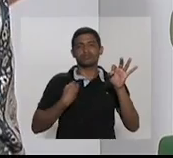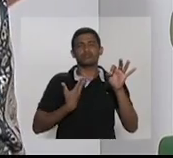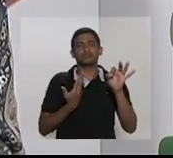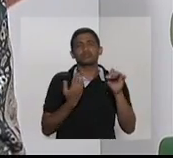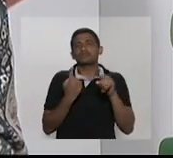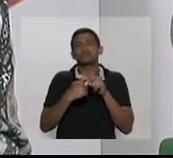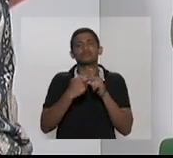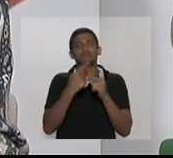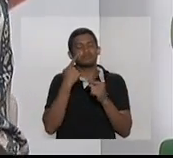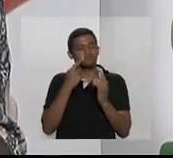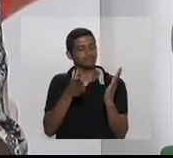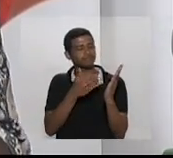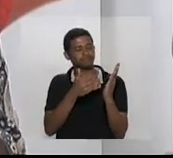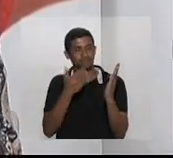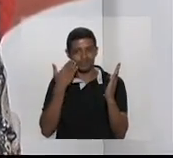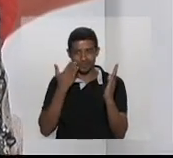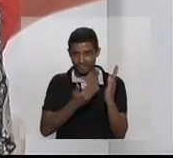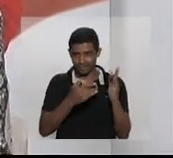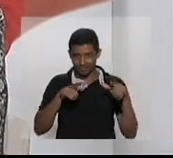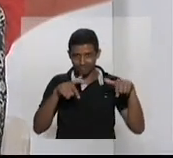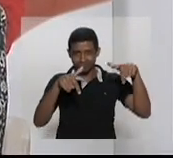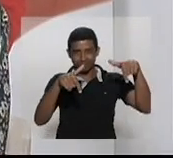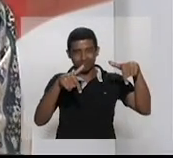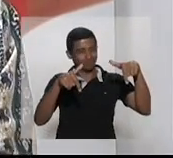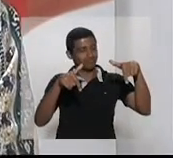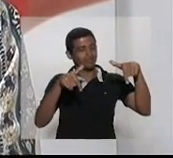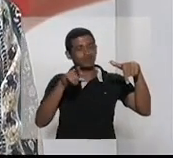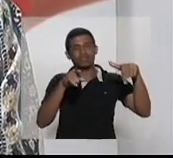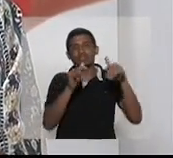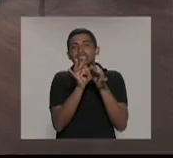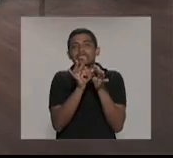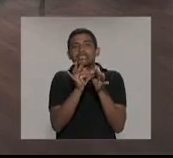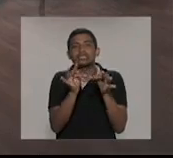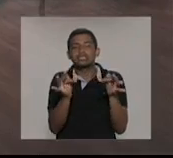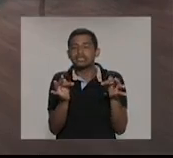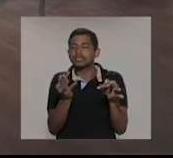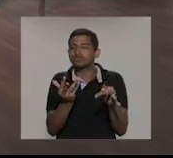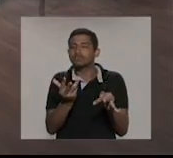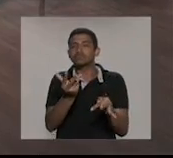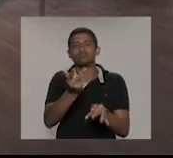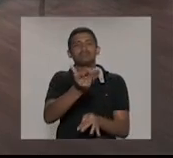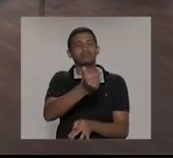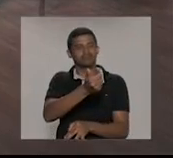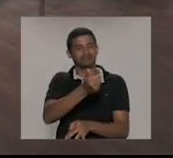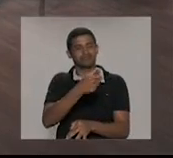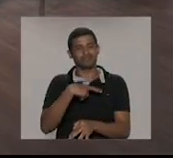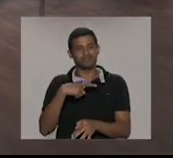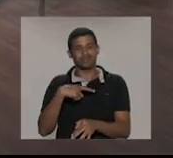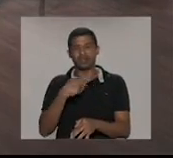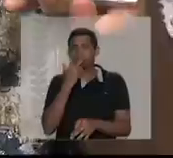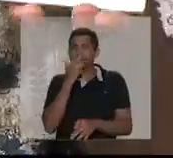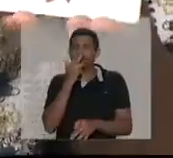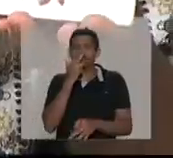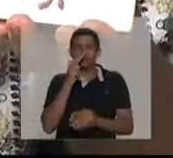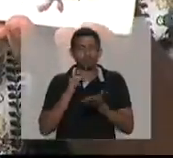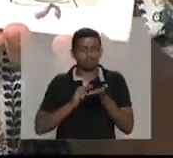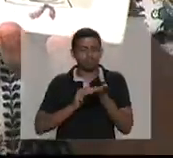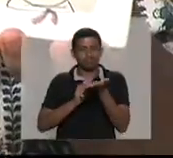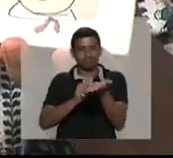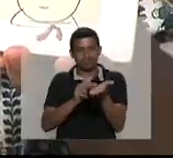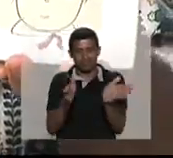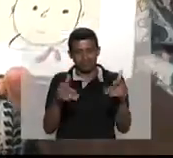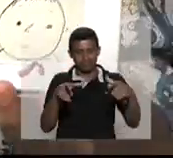é um livro que... só pela capa você já percebe a delicadeza, né? Ele tem o formato de um